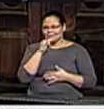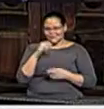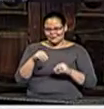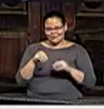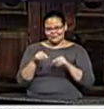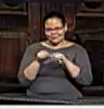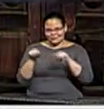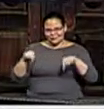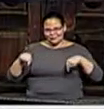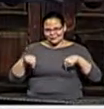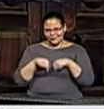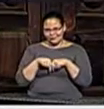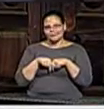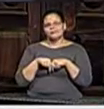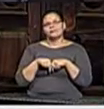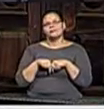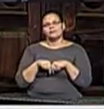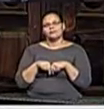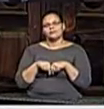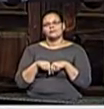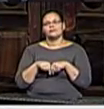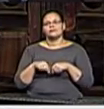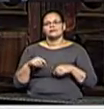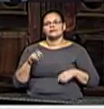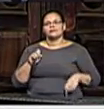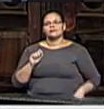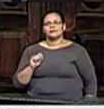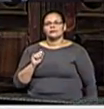terras, pela realização